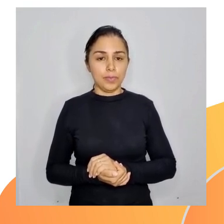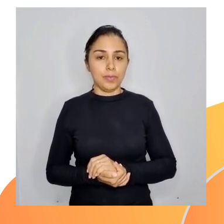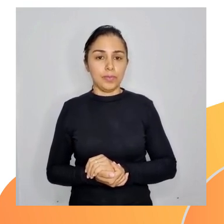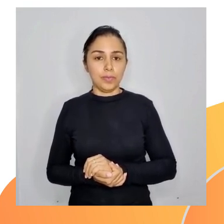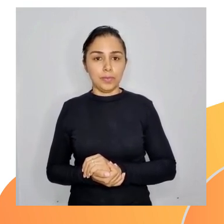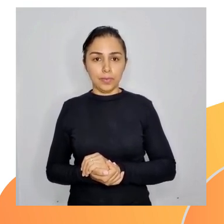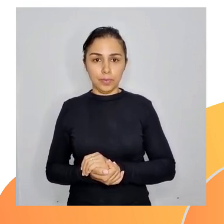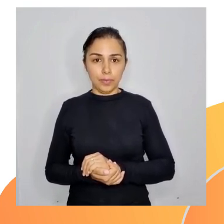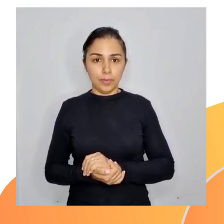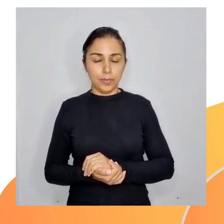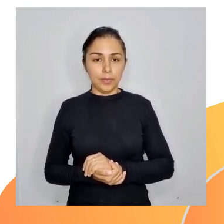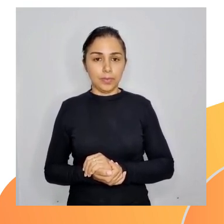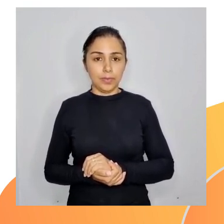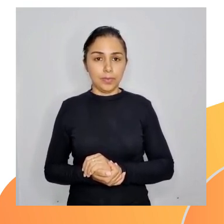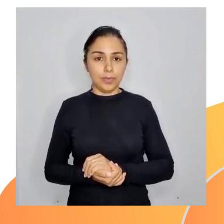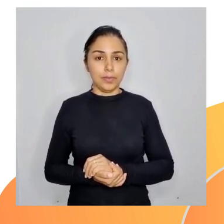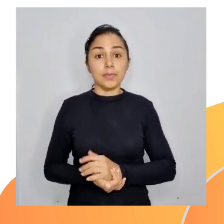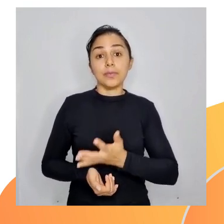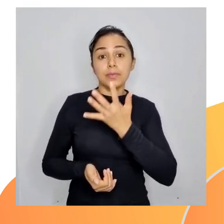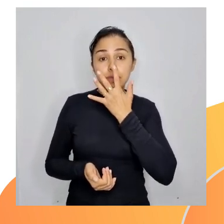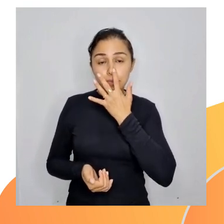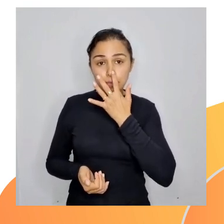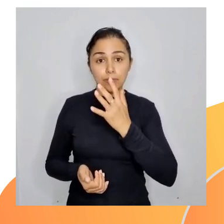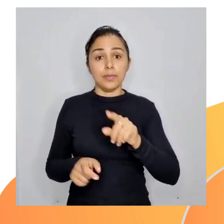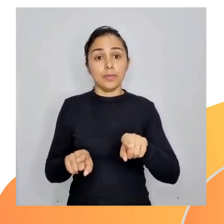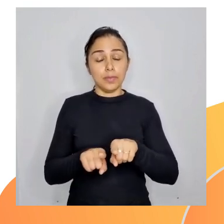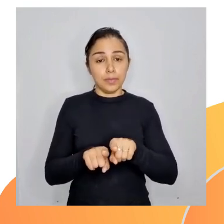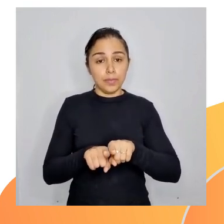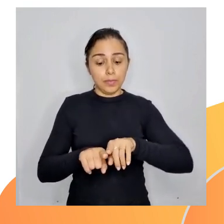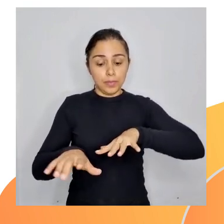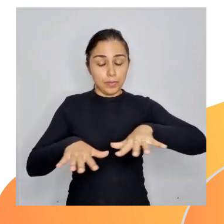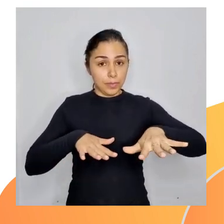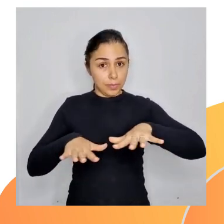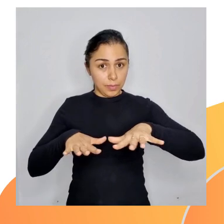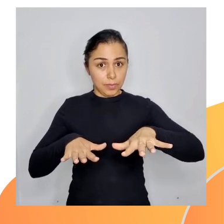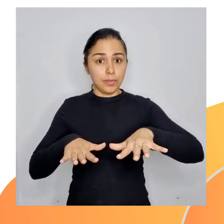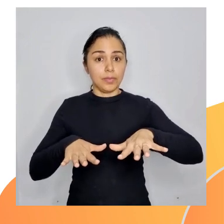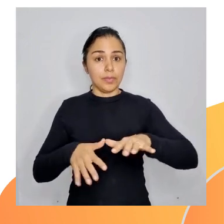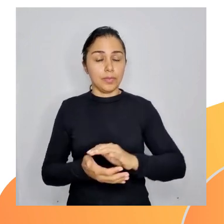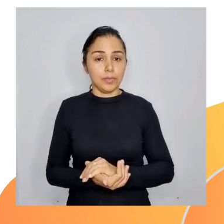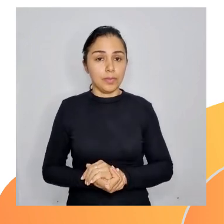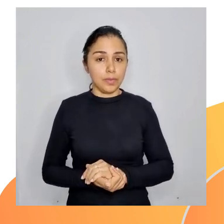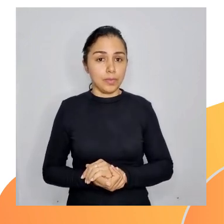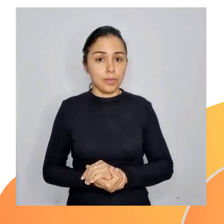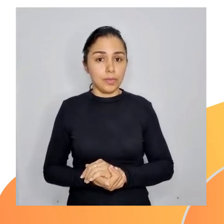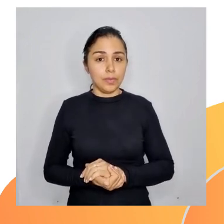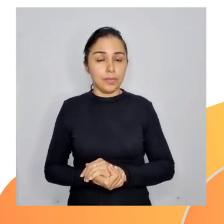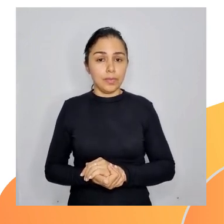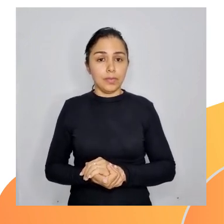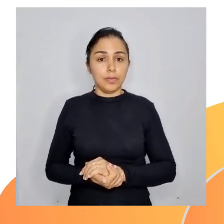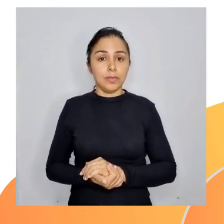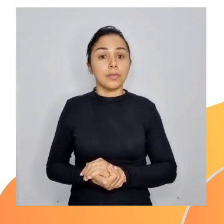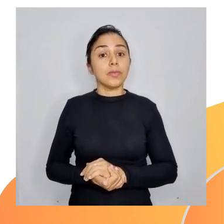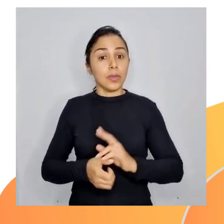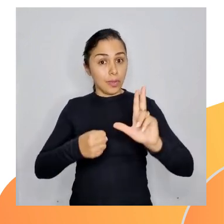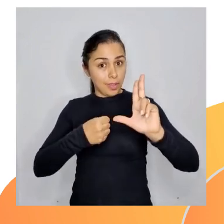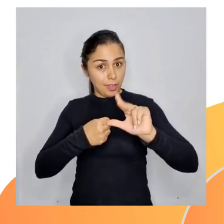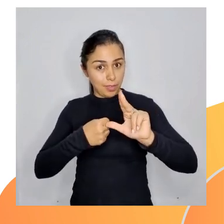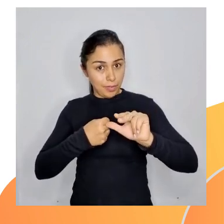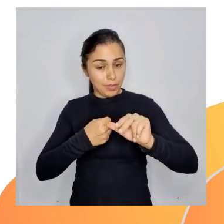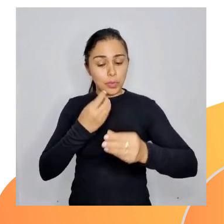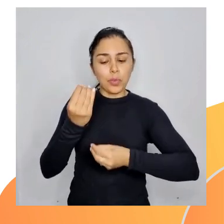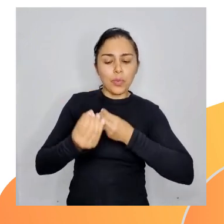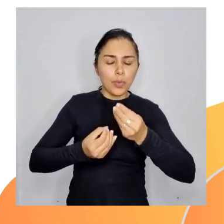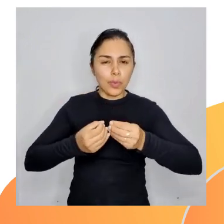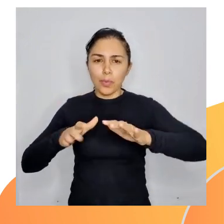Após observados os movimentos do peão, eu apresento para vocês o movimento do cavalo. O movimento